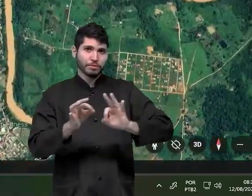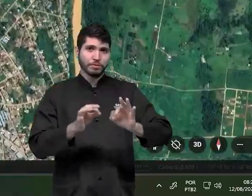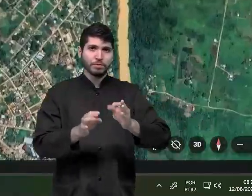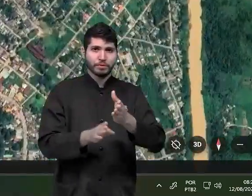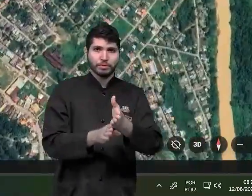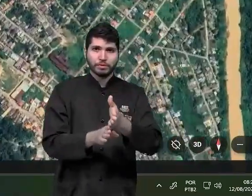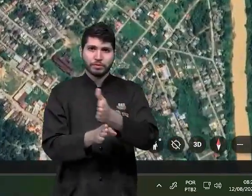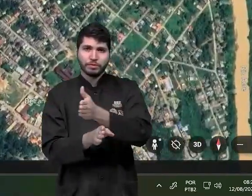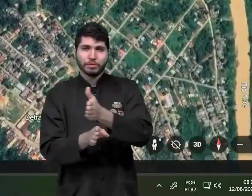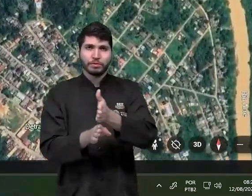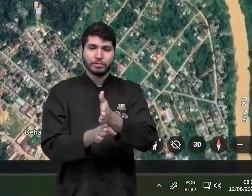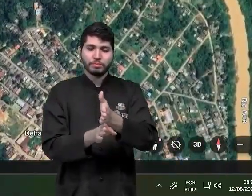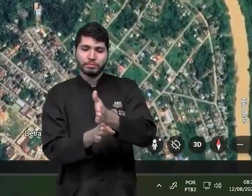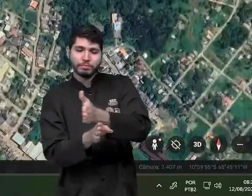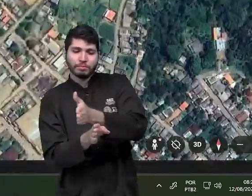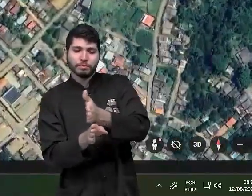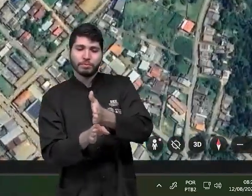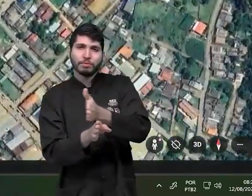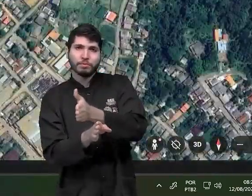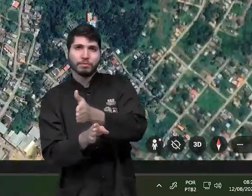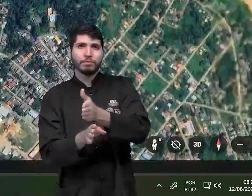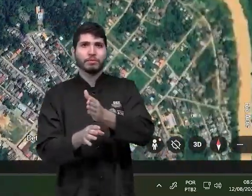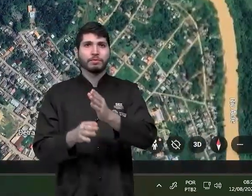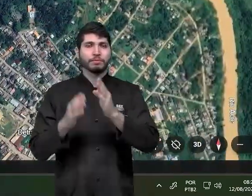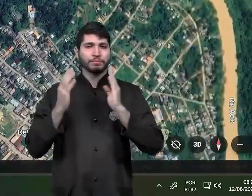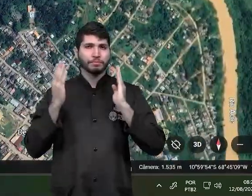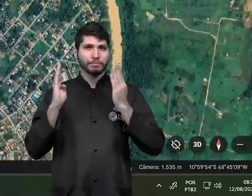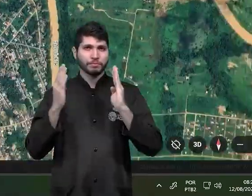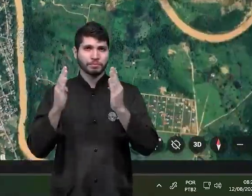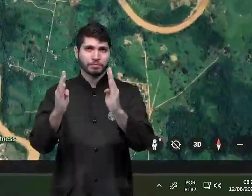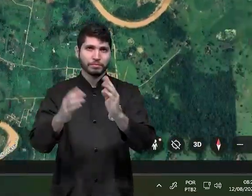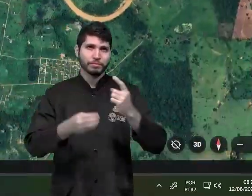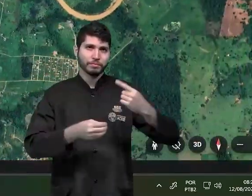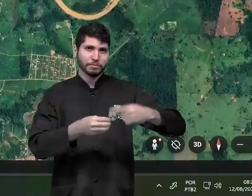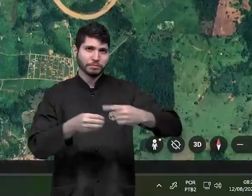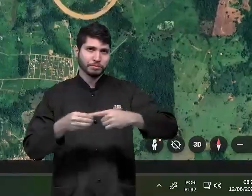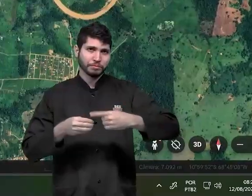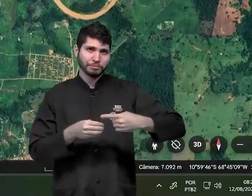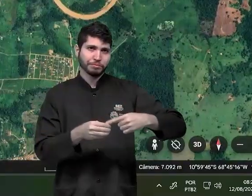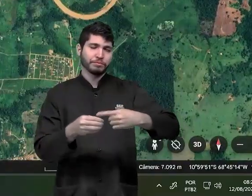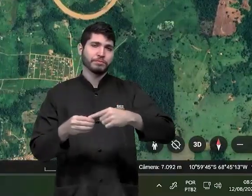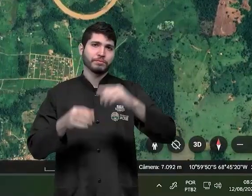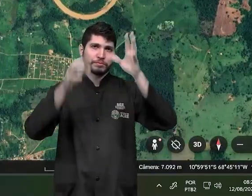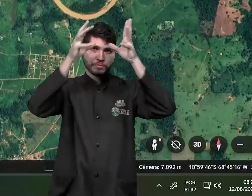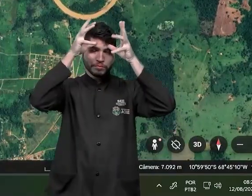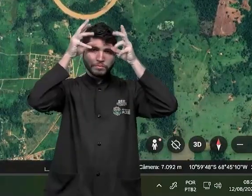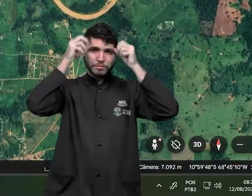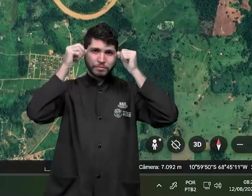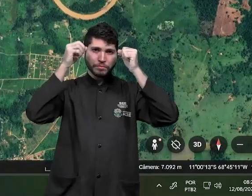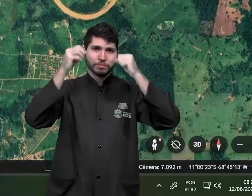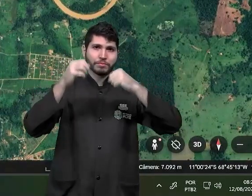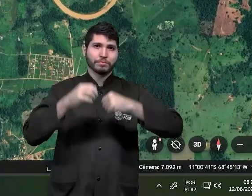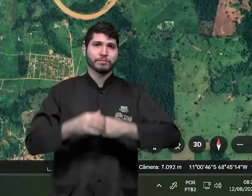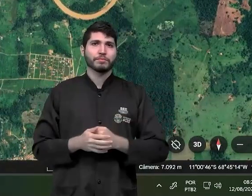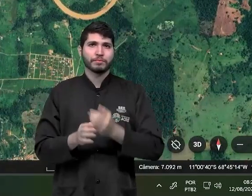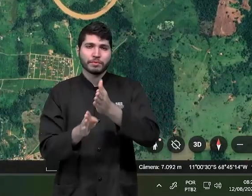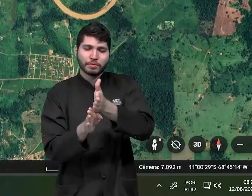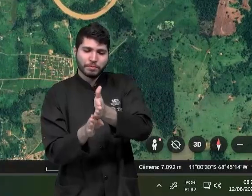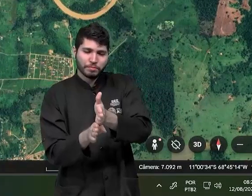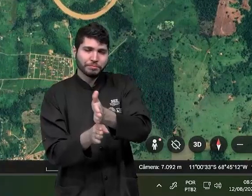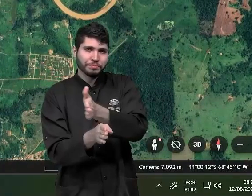de Brasileia. Brasileia, que é um município acreano, né, um dos 22 municípios, e ele faz